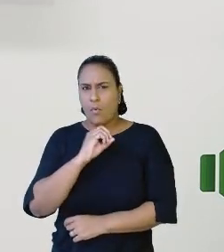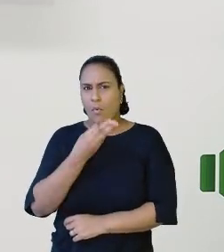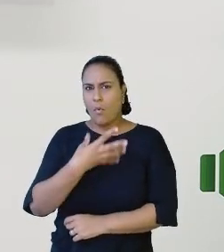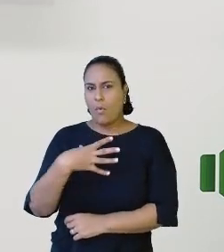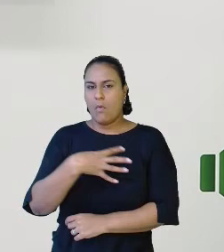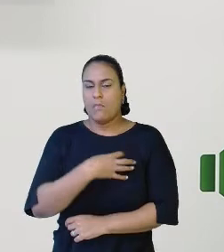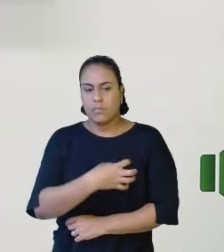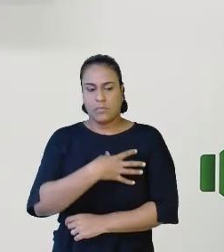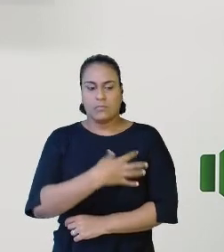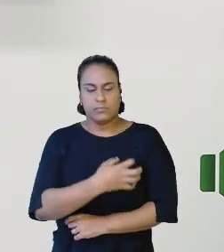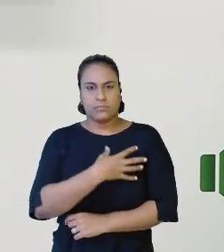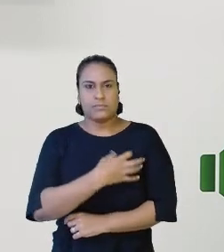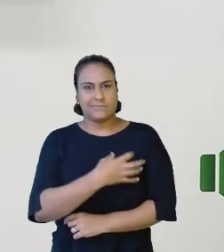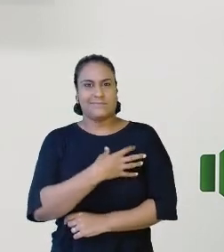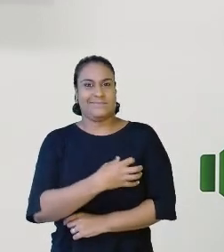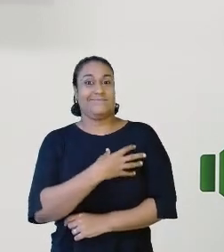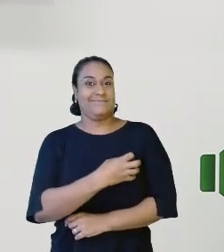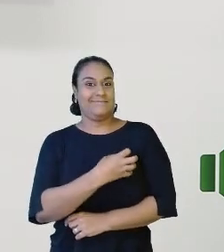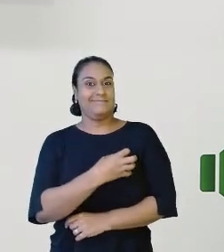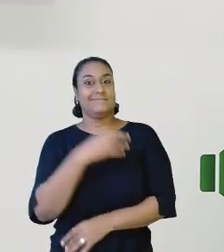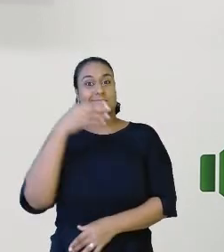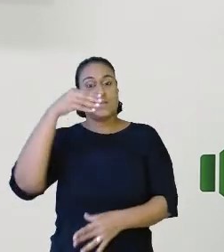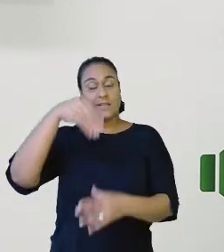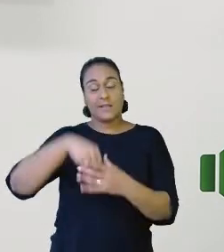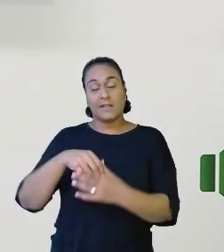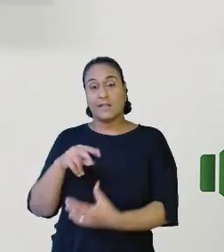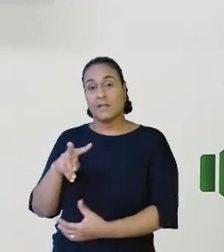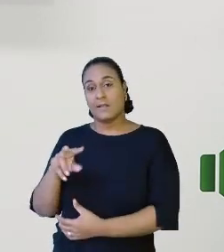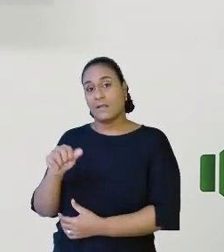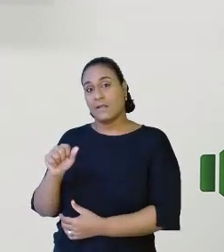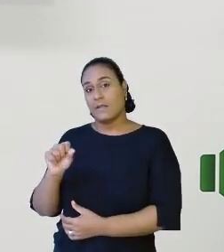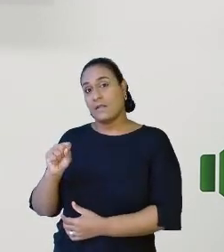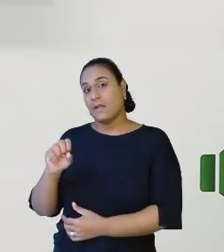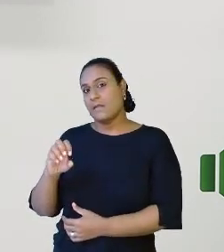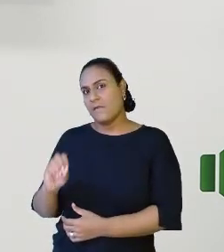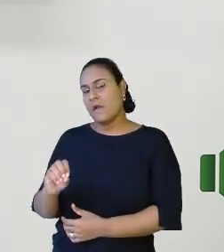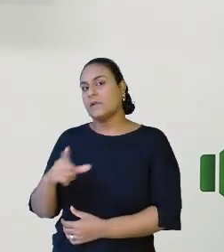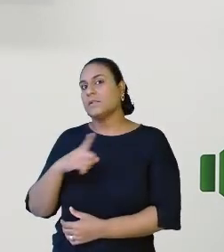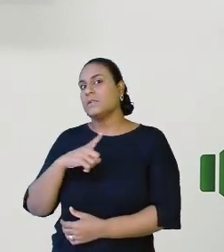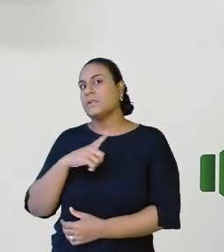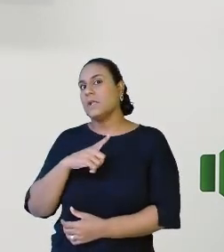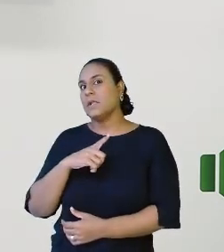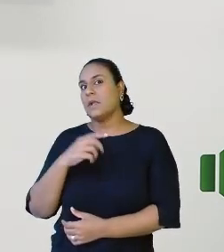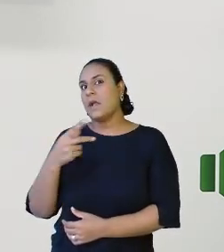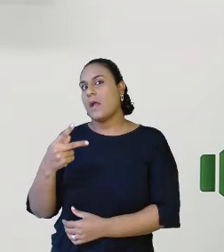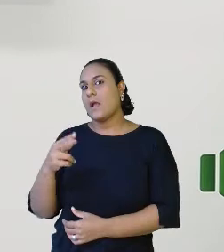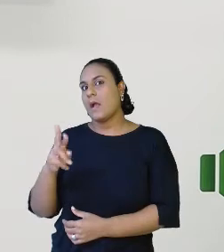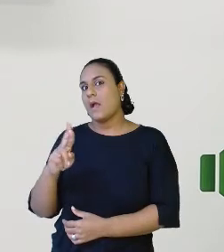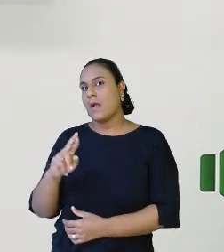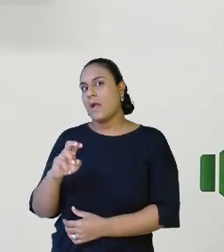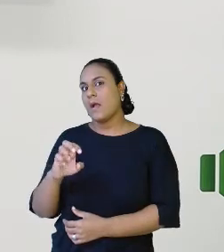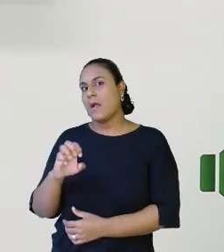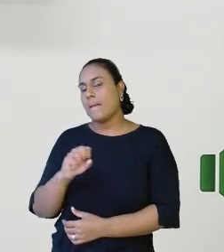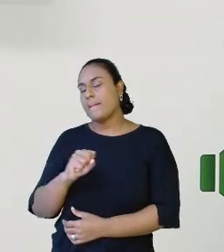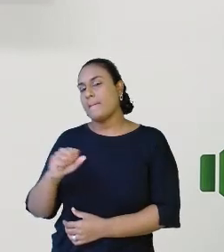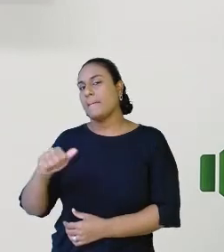que exista dentro dos vasos a pressão sanguínea. E essa pressão, ela vai